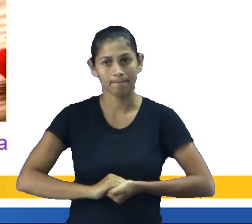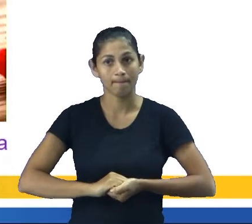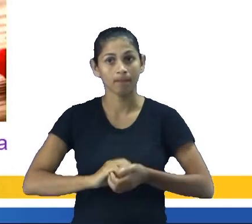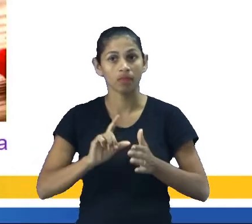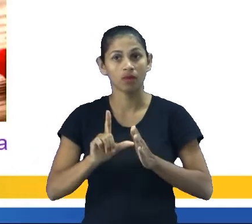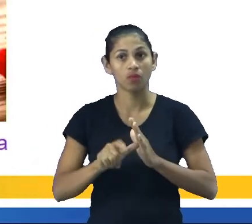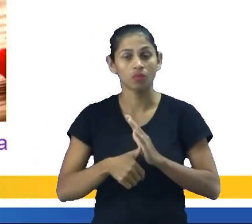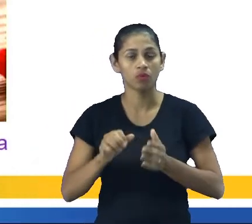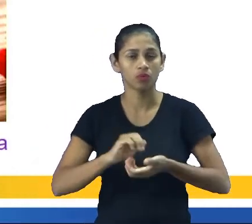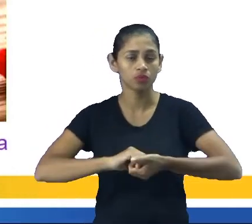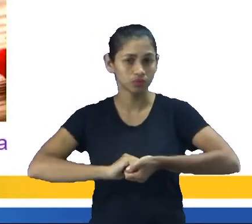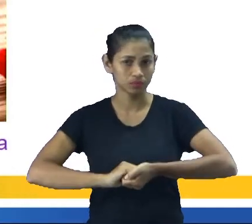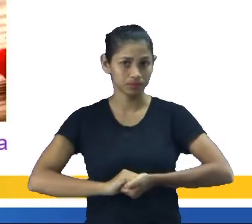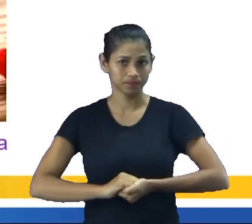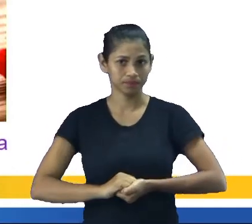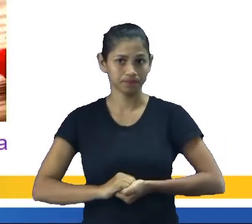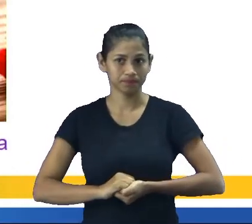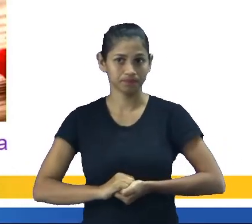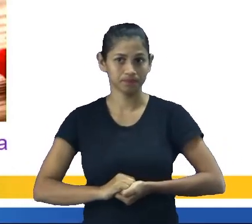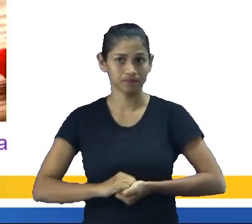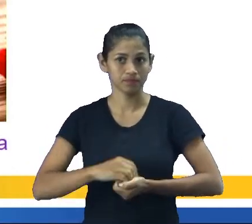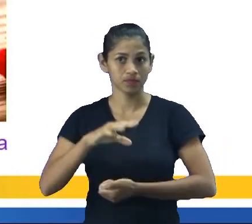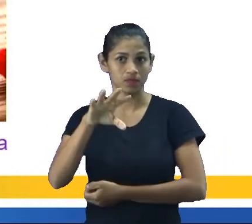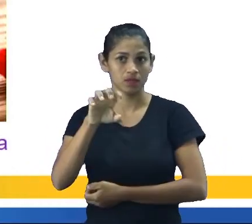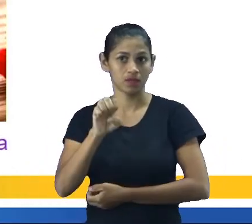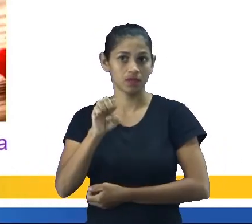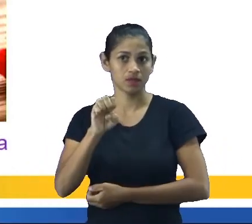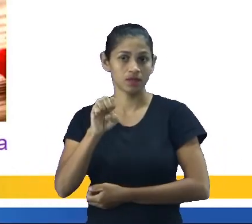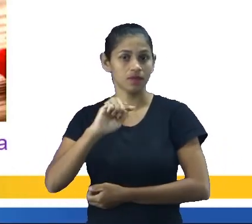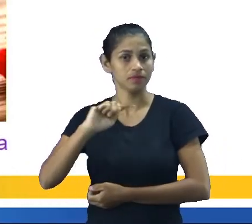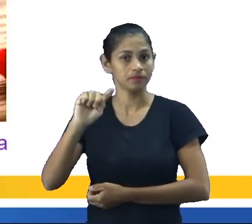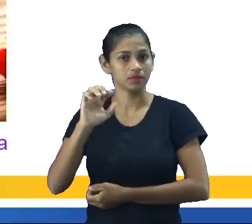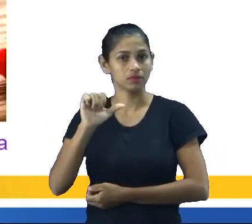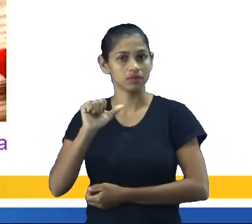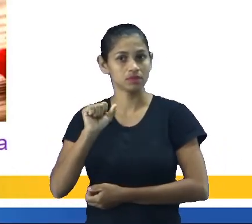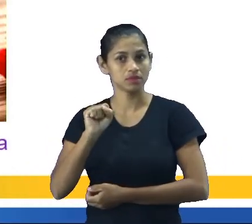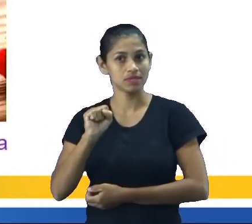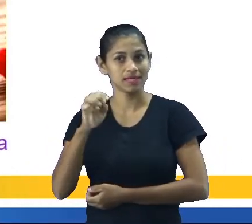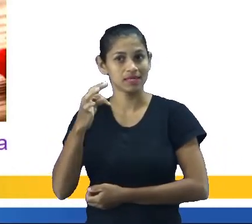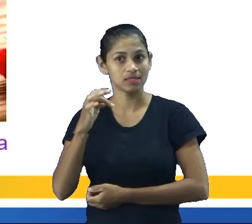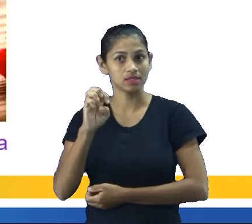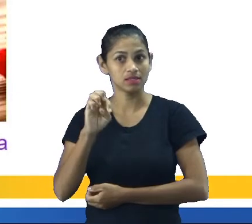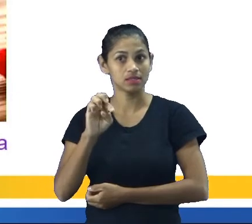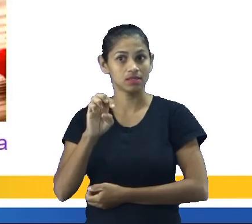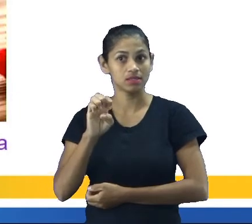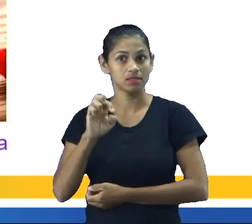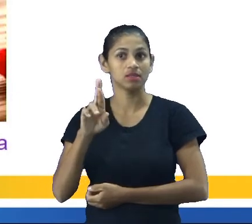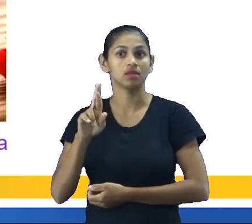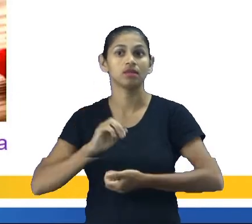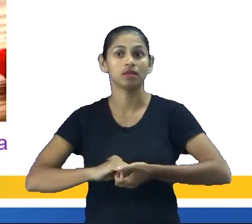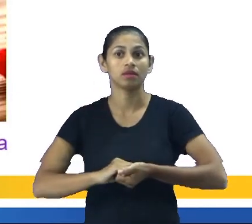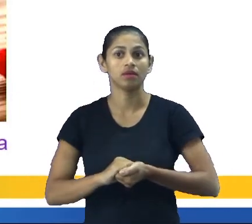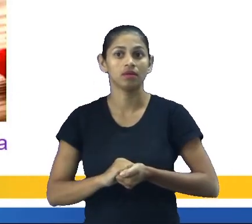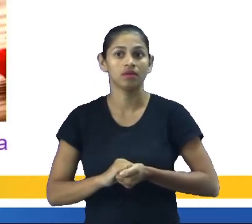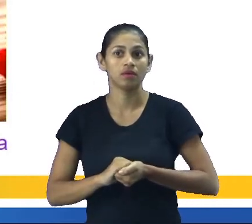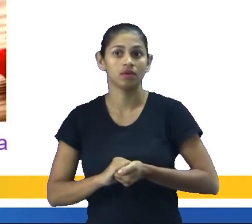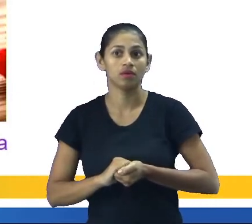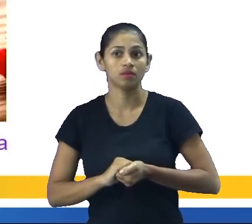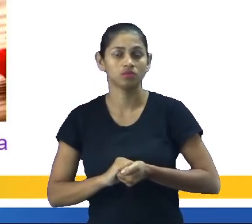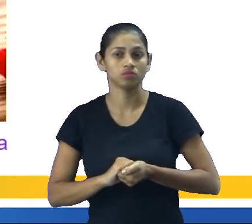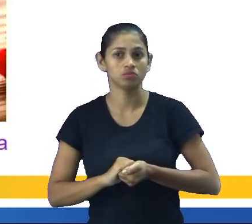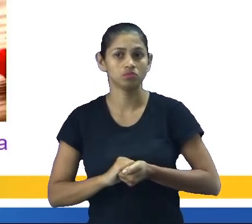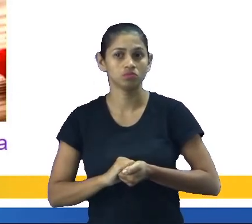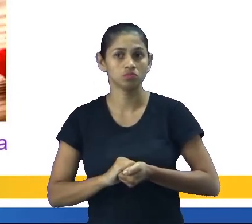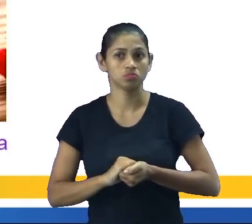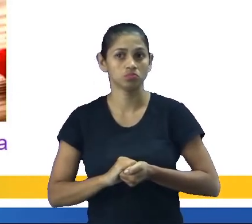Próxima função, gente. A próxima função são os ésteres. Né? Então, o éster, ele vai ser o quê? Ele é um